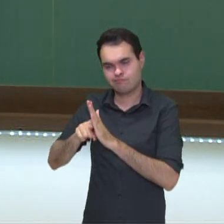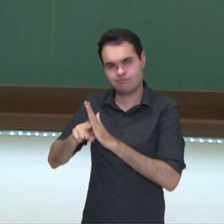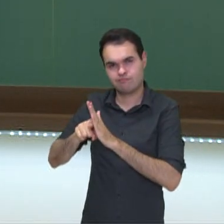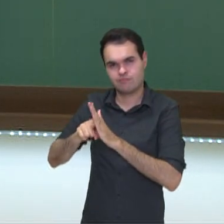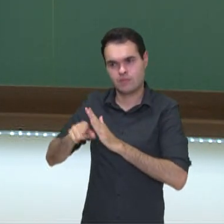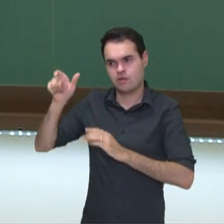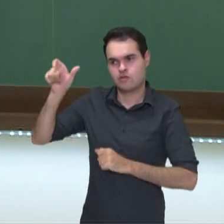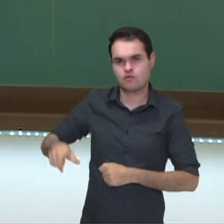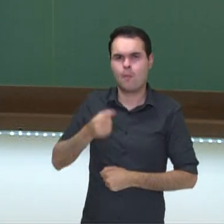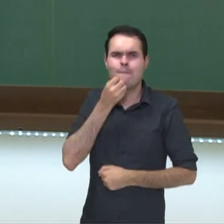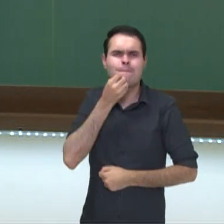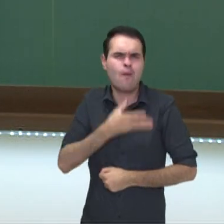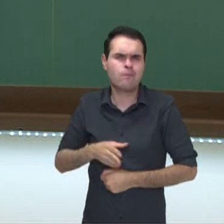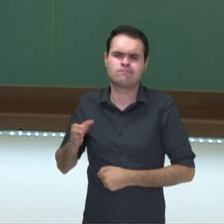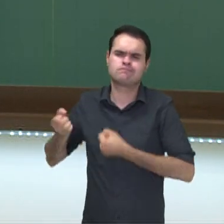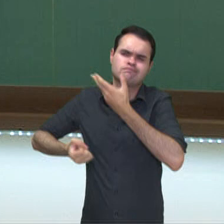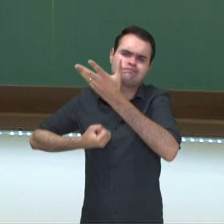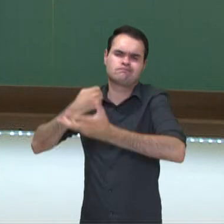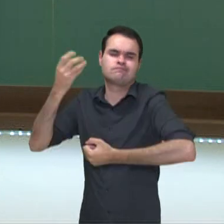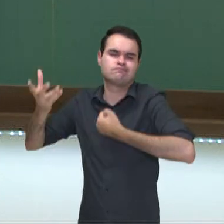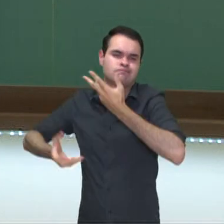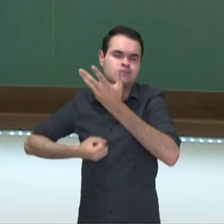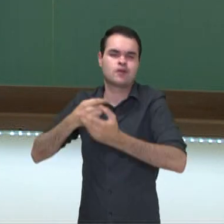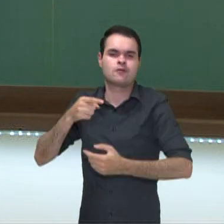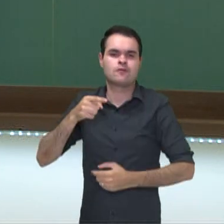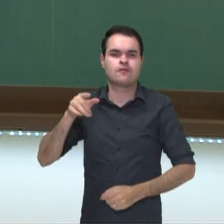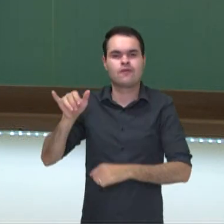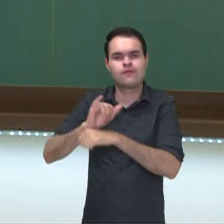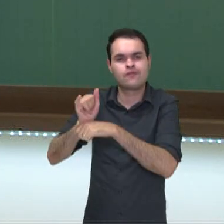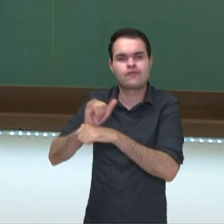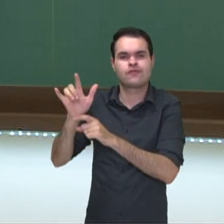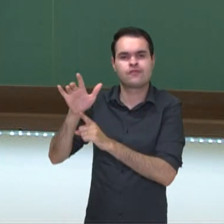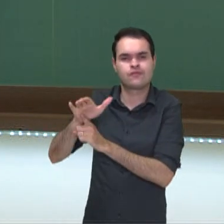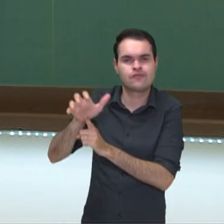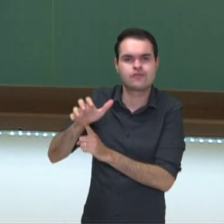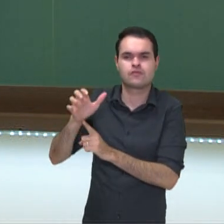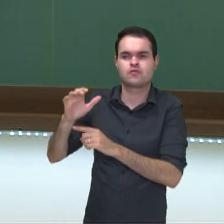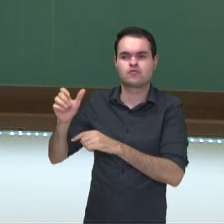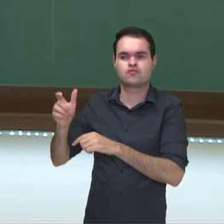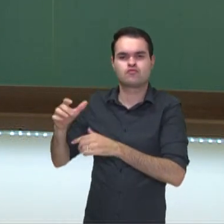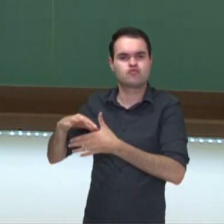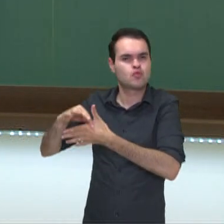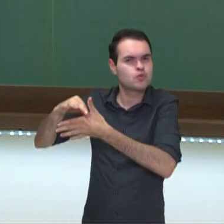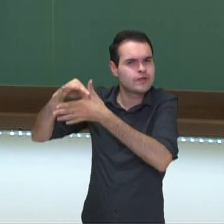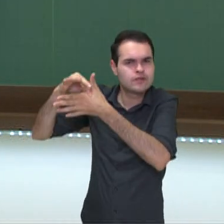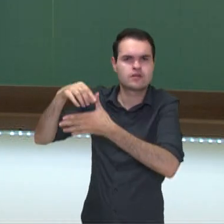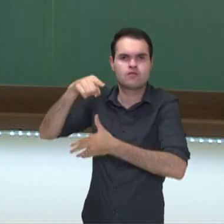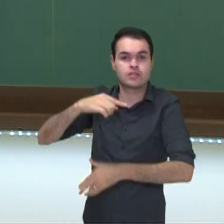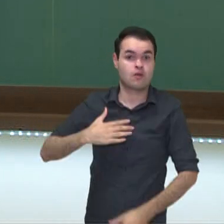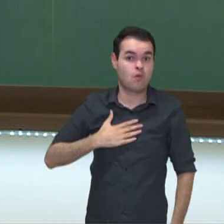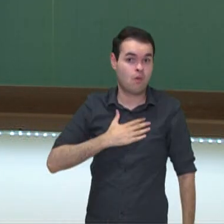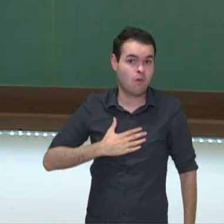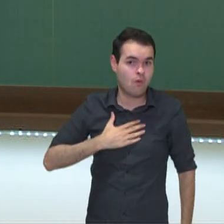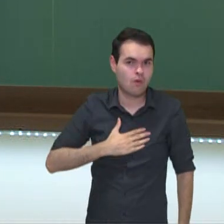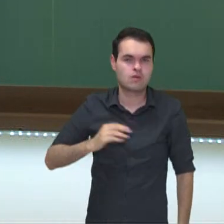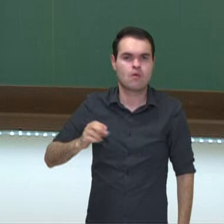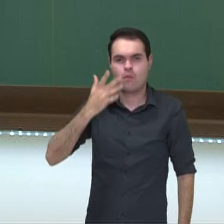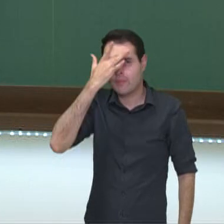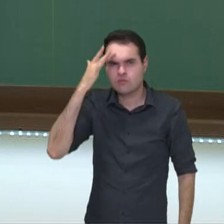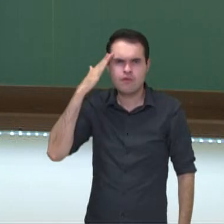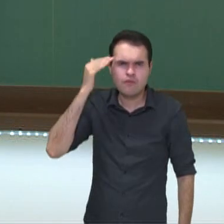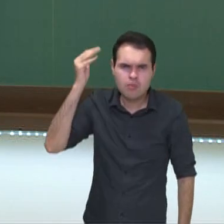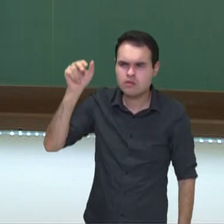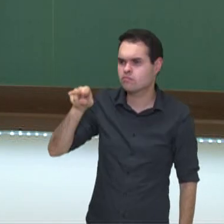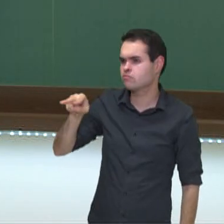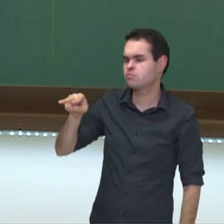bom orador. Pense naquele influenciador que você gosta, num líder, de repente uma pessoa pública aí que